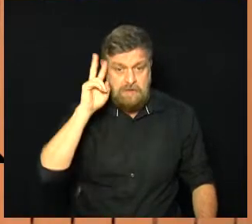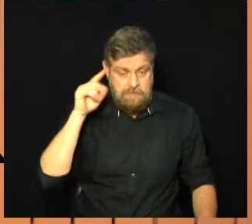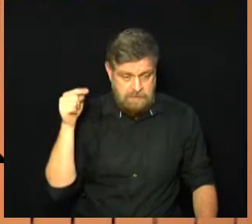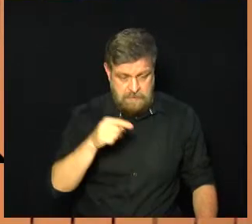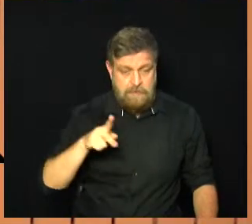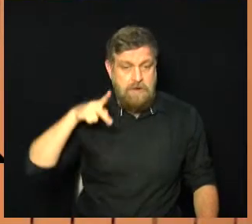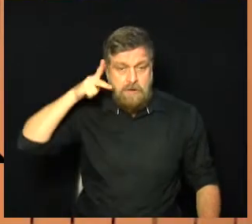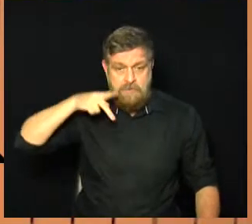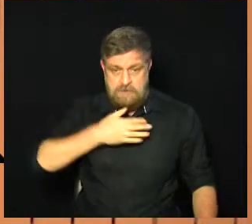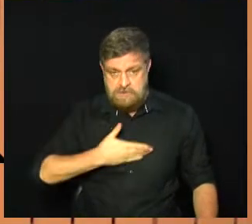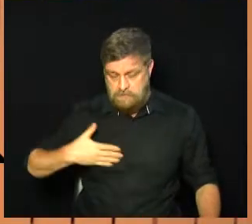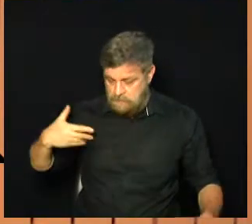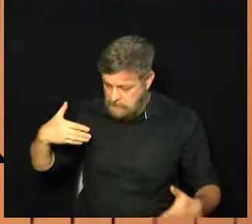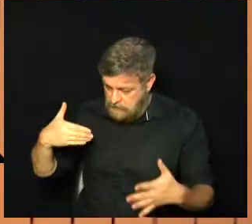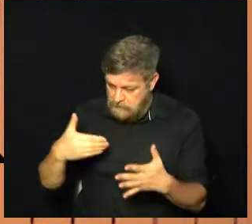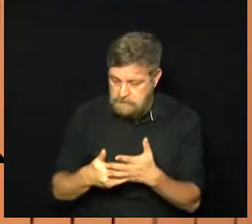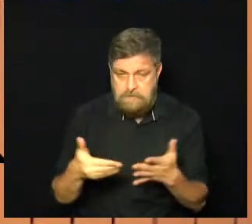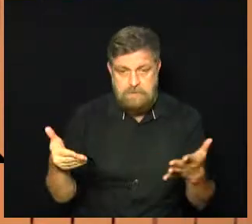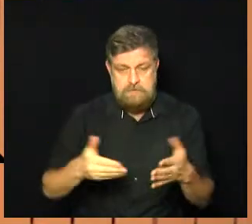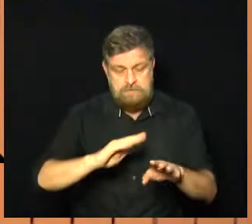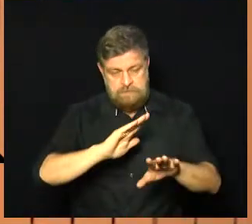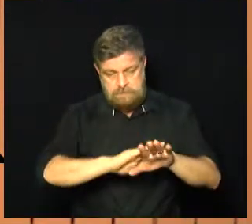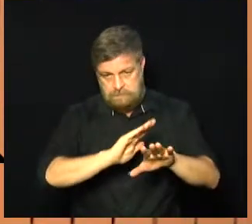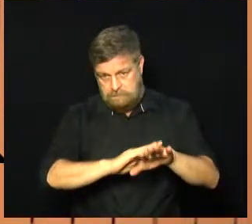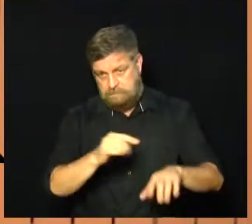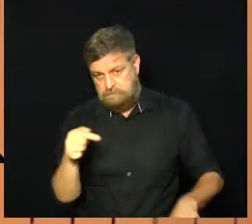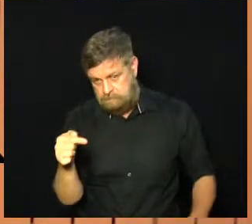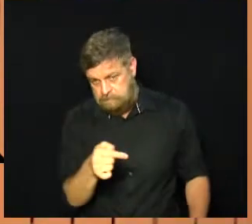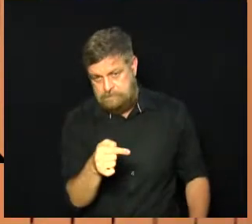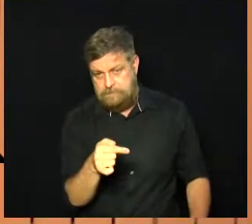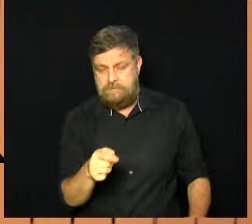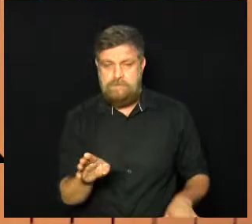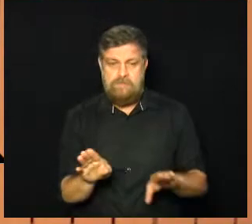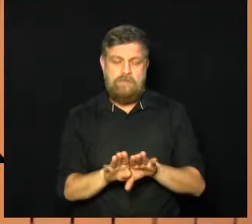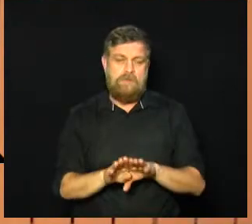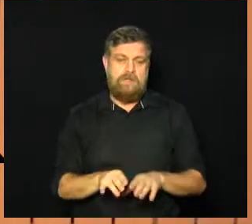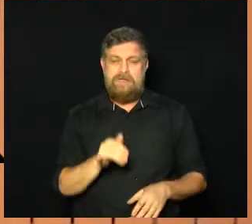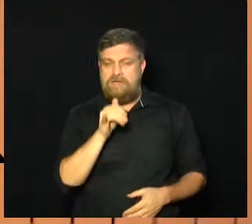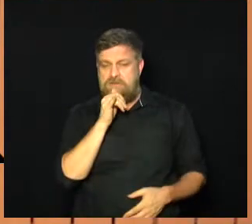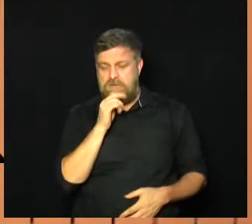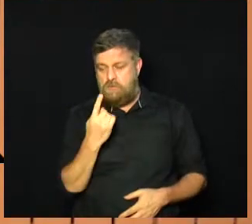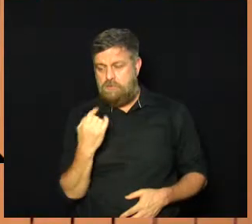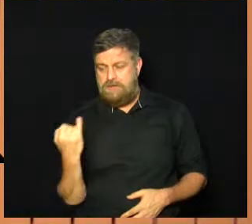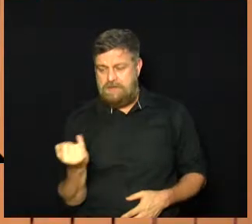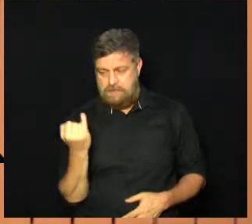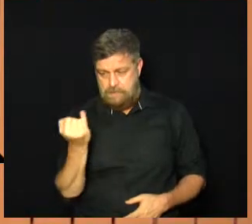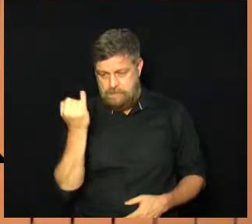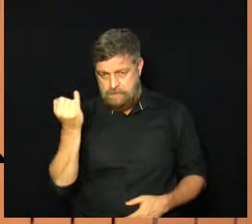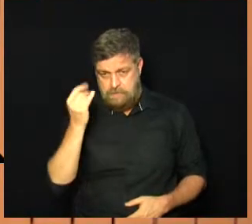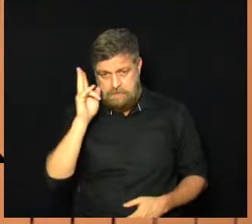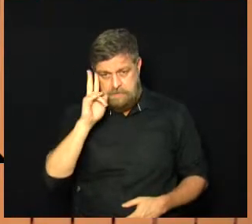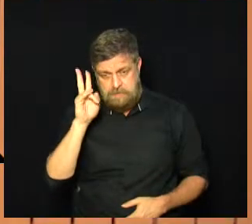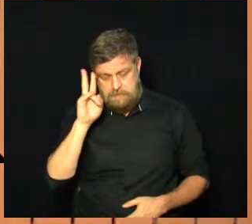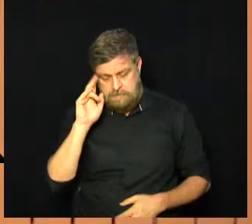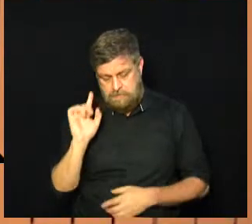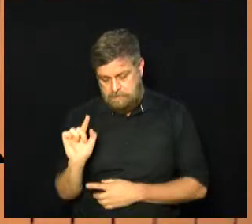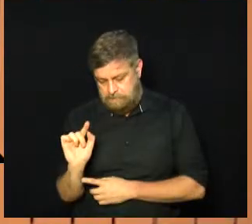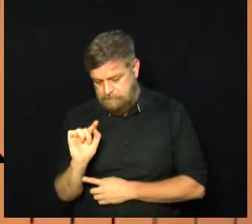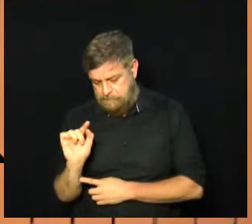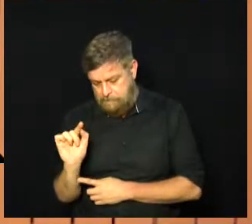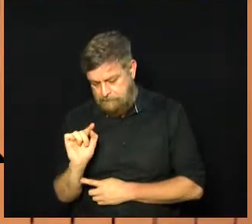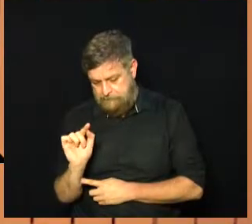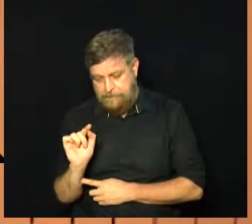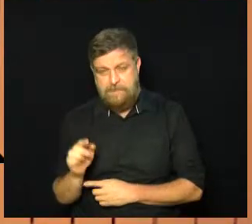tem até hoje foram criadas naquele momento. Uma delas que é importante a gente citar aqui, né, que é